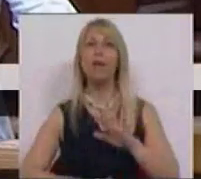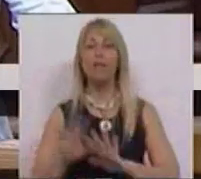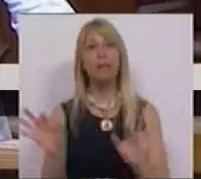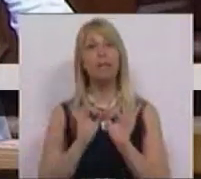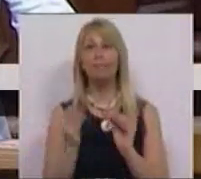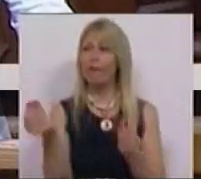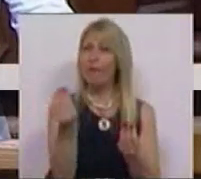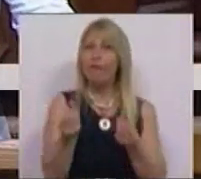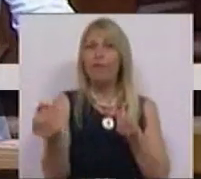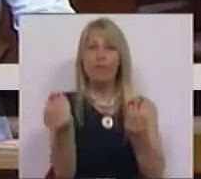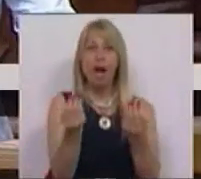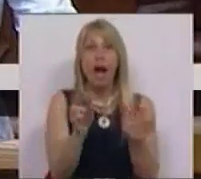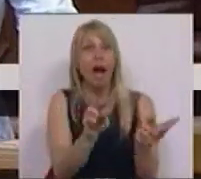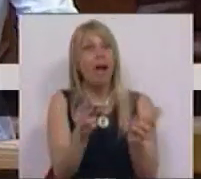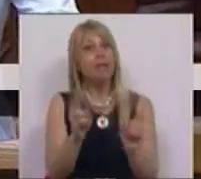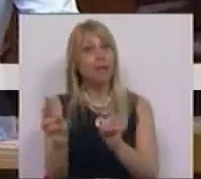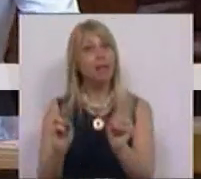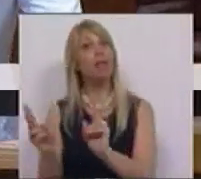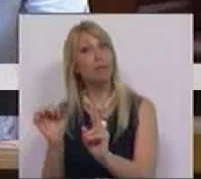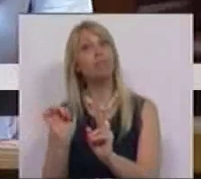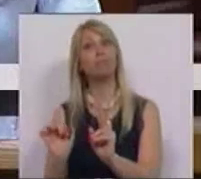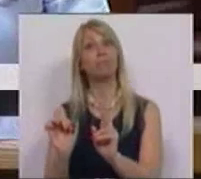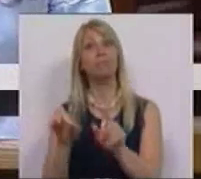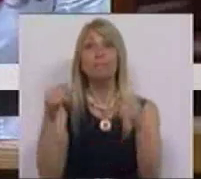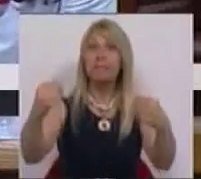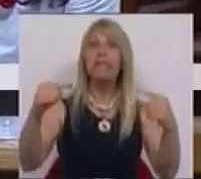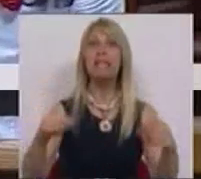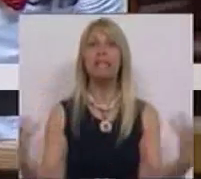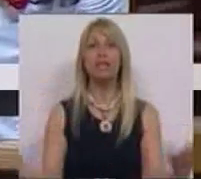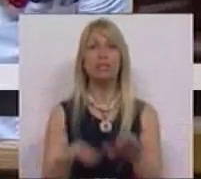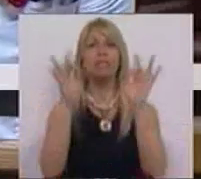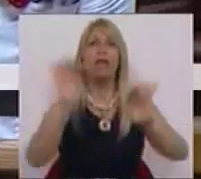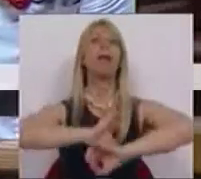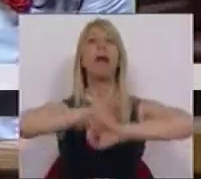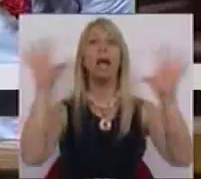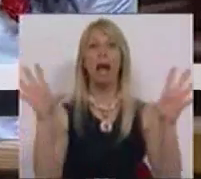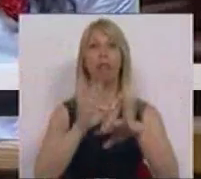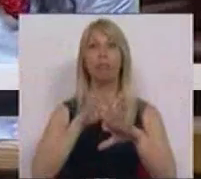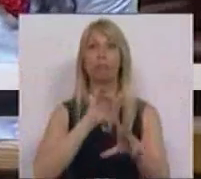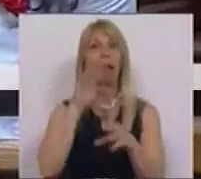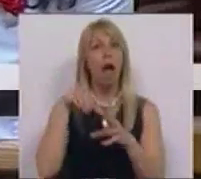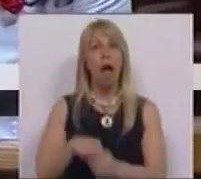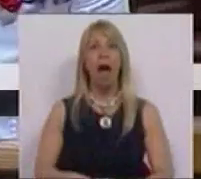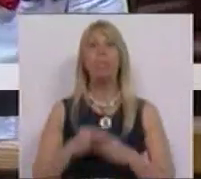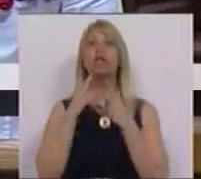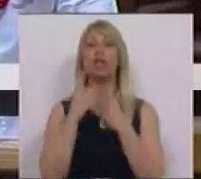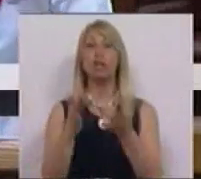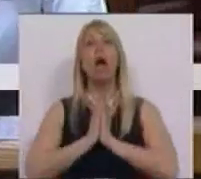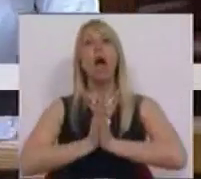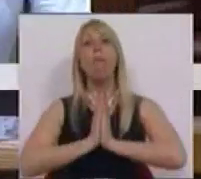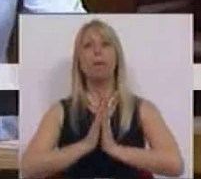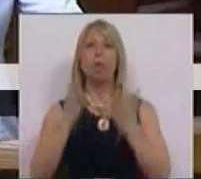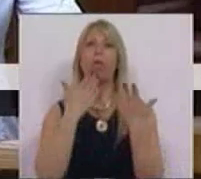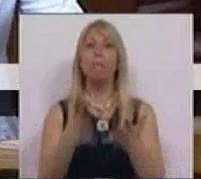própria natureza de alternativas. E elas existem, como ficou bem claro com a abrangência do apelo pela reestruturação da